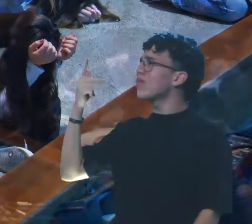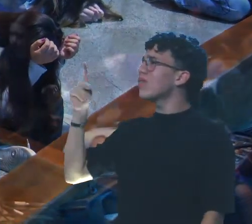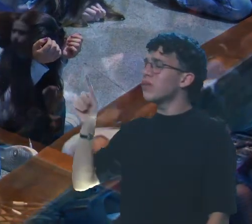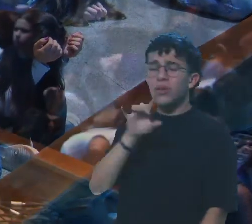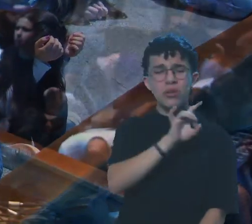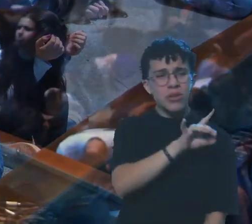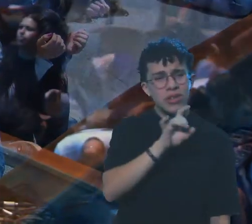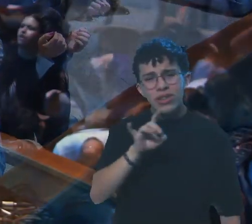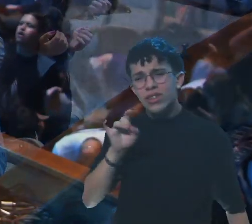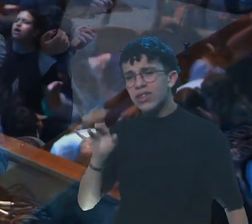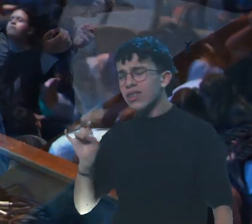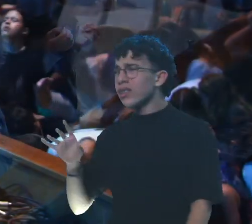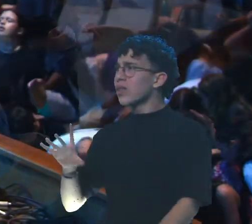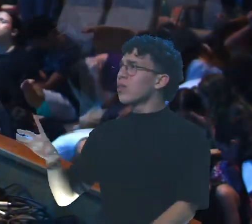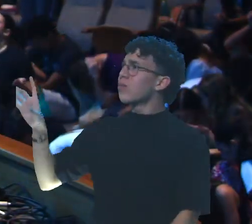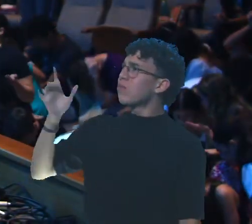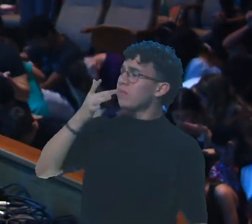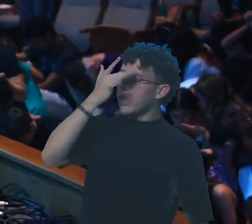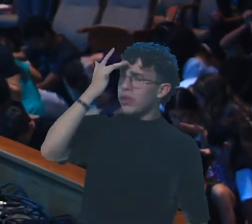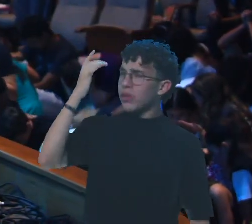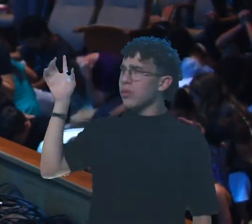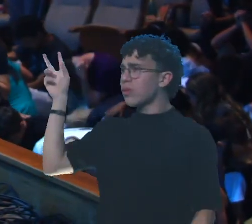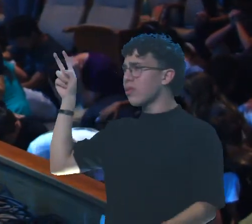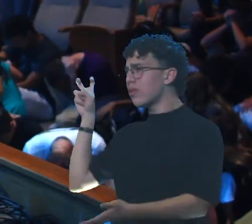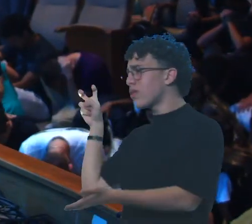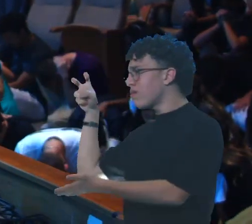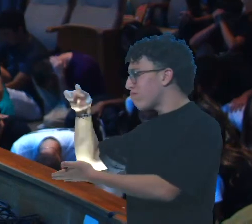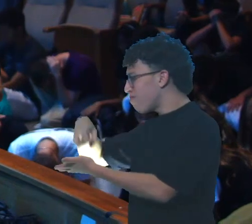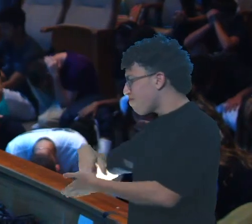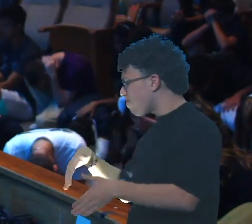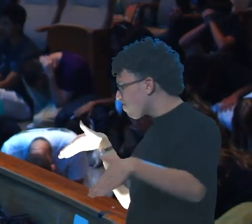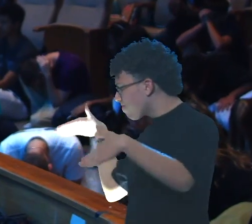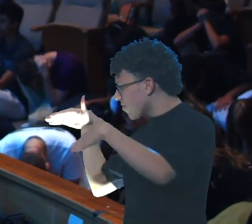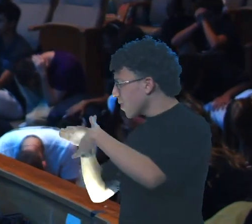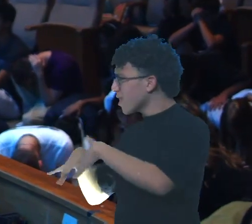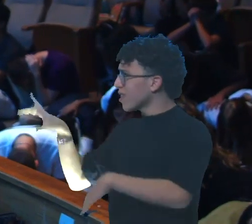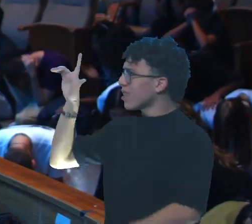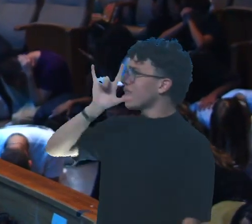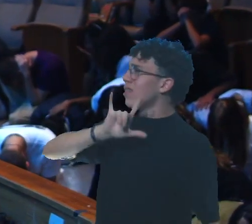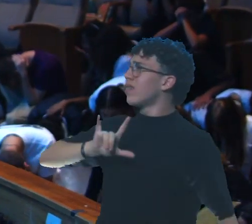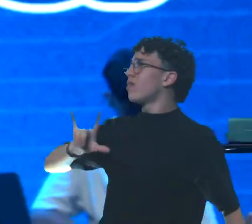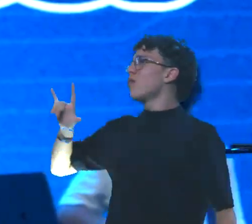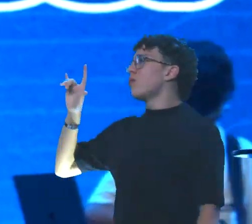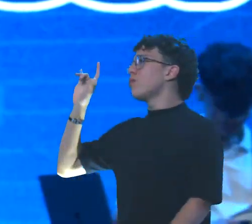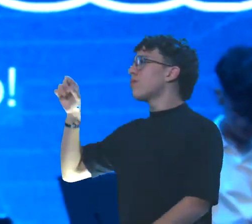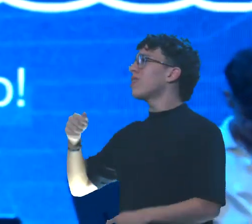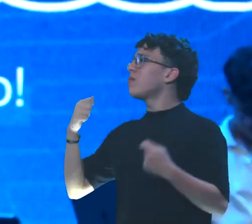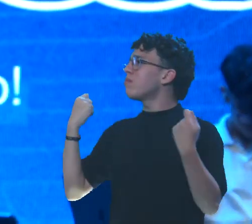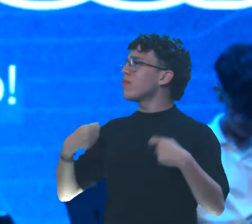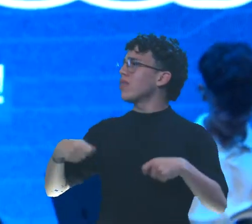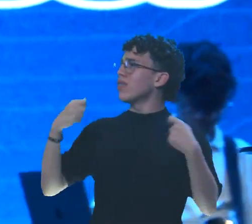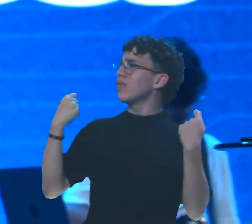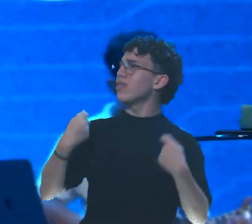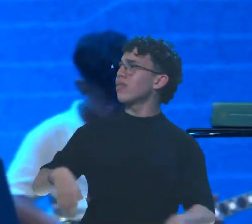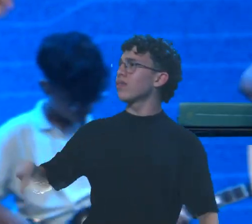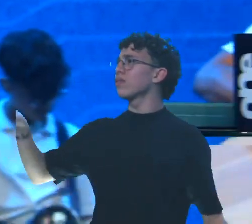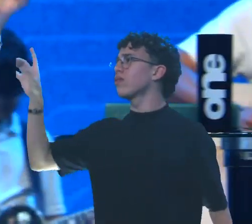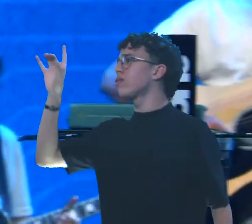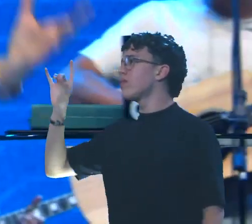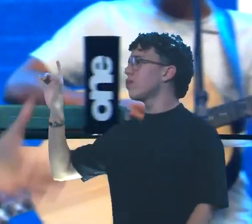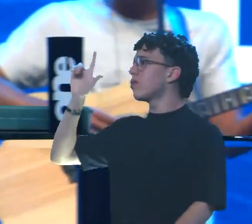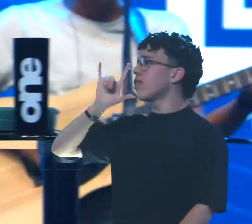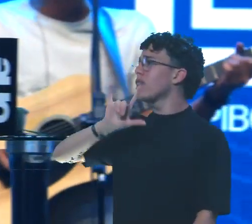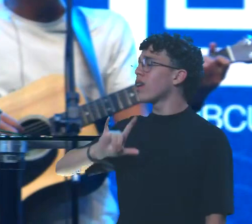geração completamente rendida ao Senhor, que te ama, Jesus, que precisa do Senhor, que